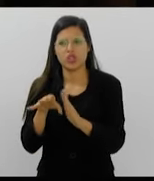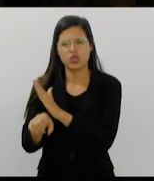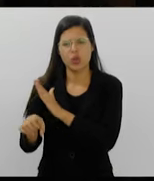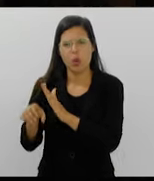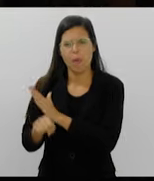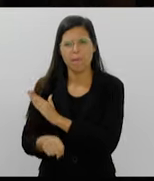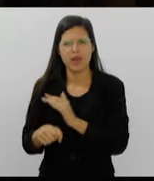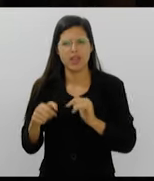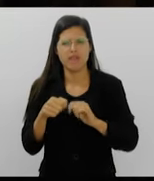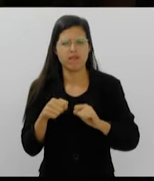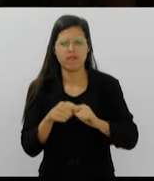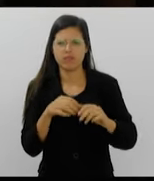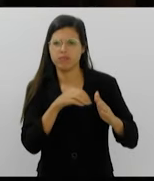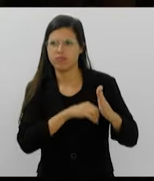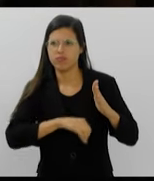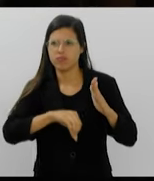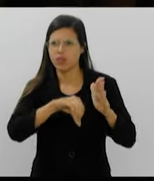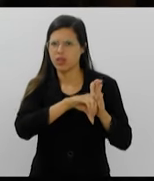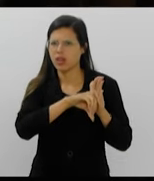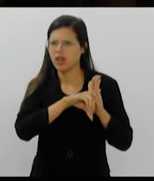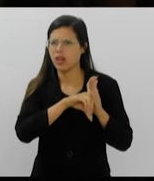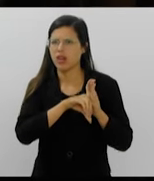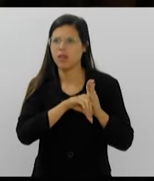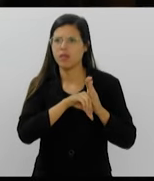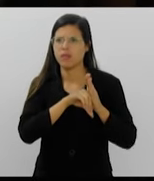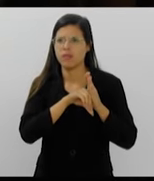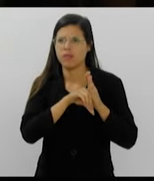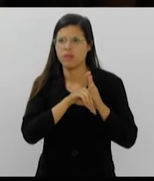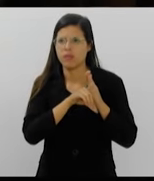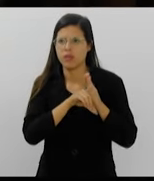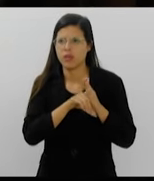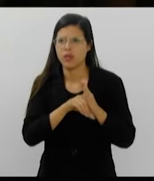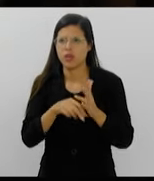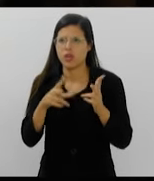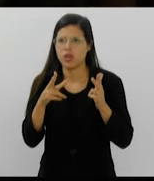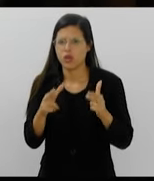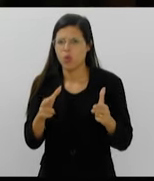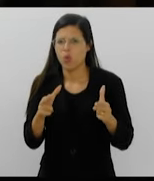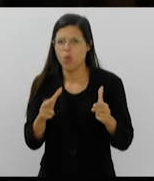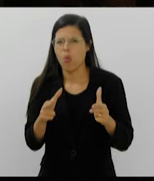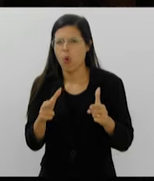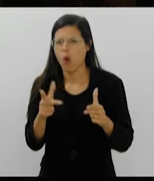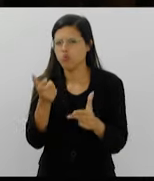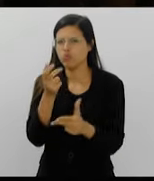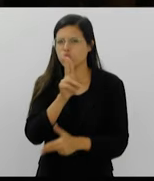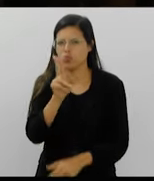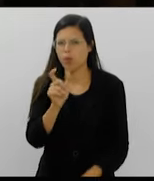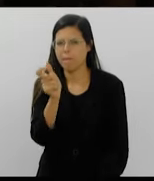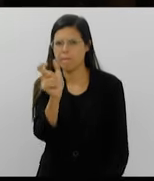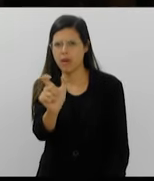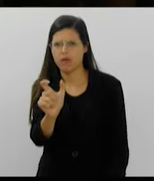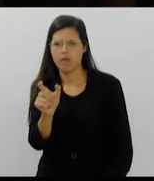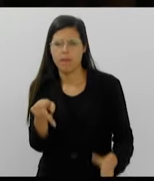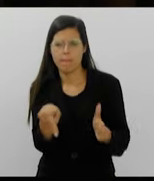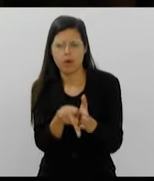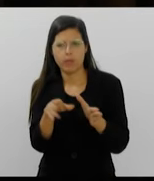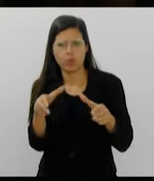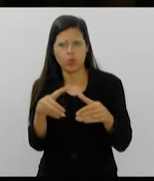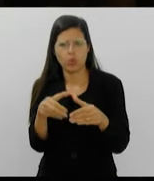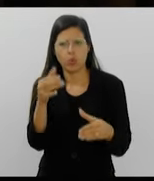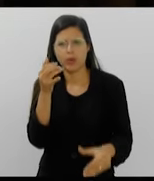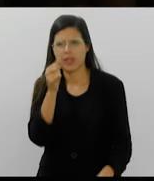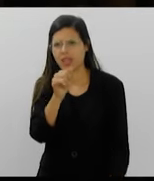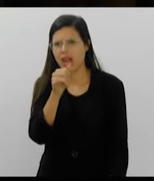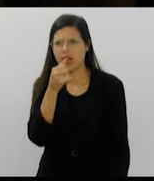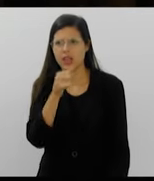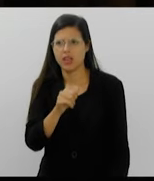referiu com um termo ao qual é designada a máfia italiana, o Poder Legislativo Estadual. Ora, senhor prefeito Eduardo Paes, eu não